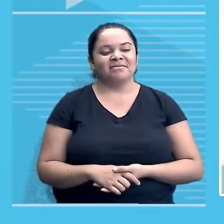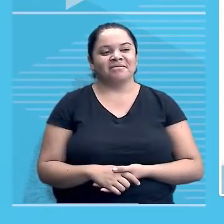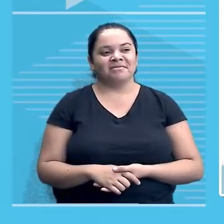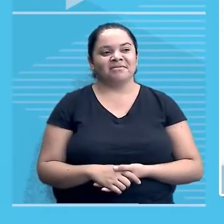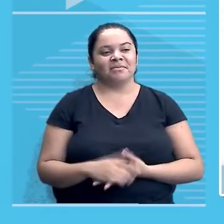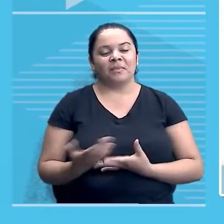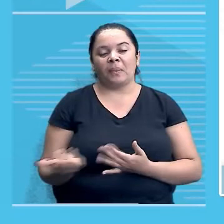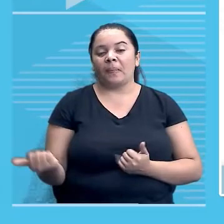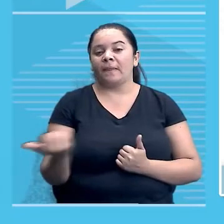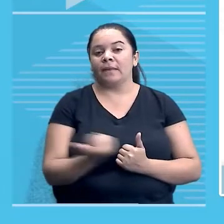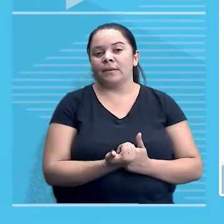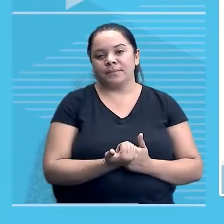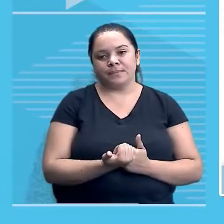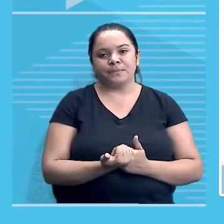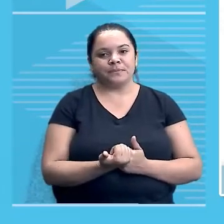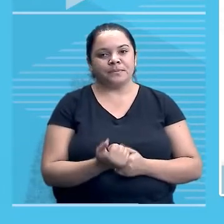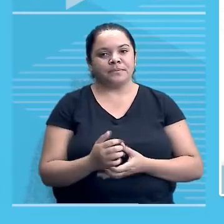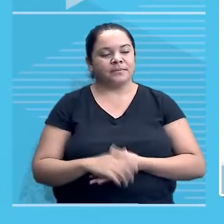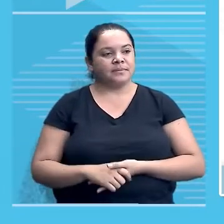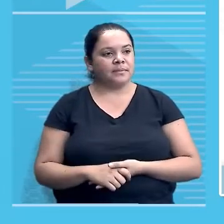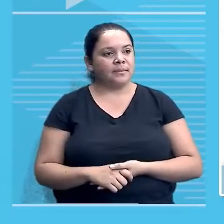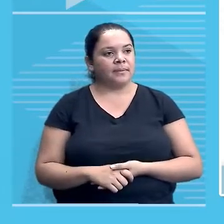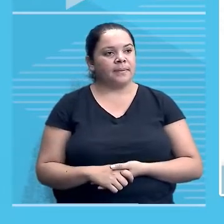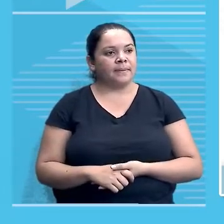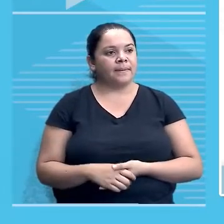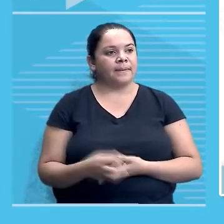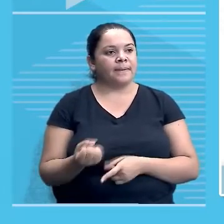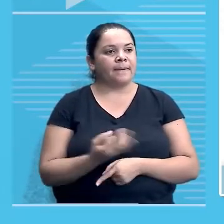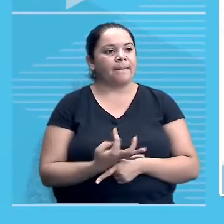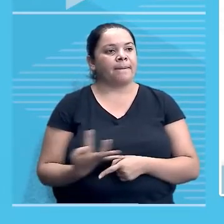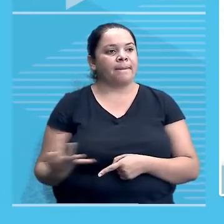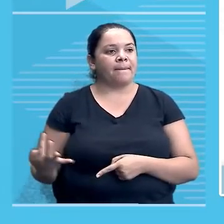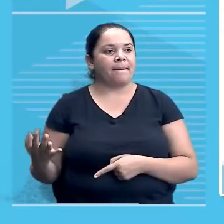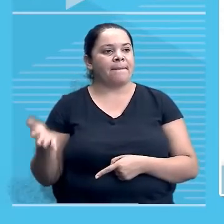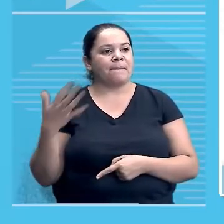Substitui aí, jovem. Quantidade de calor?